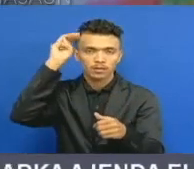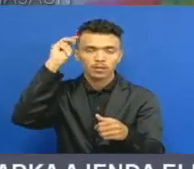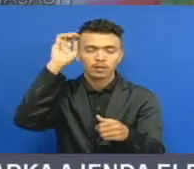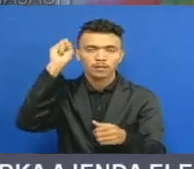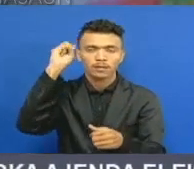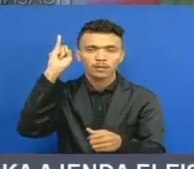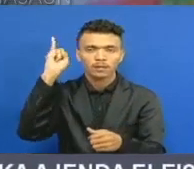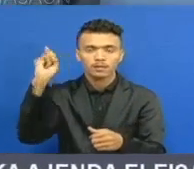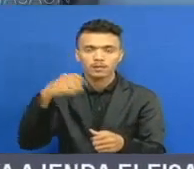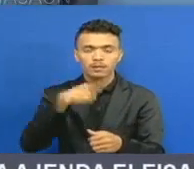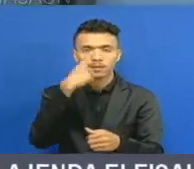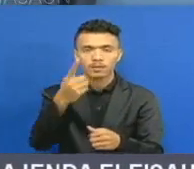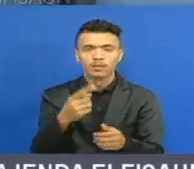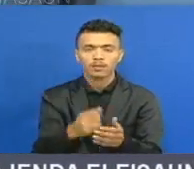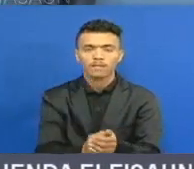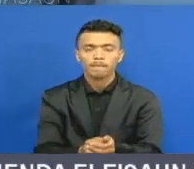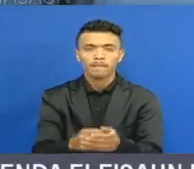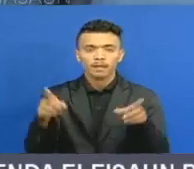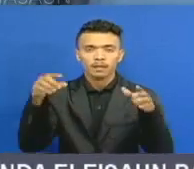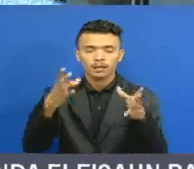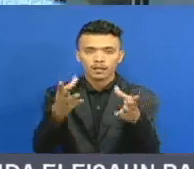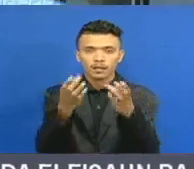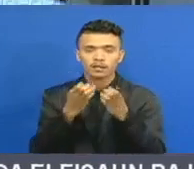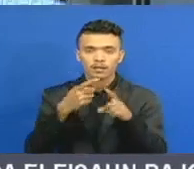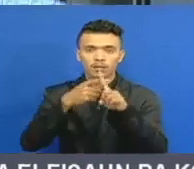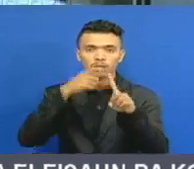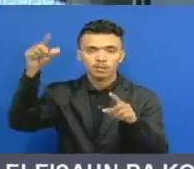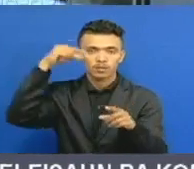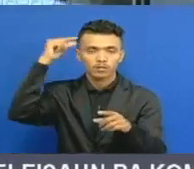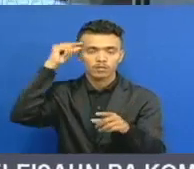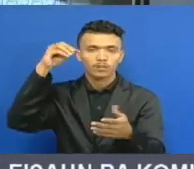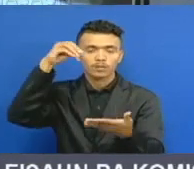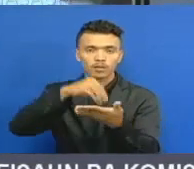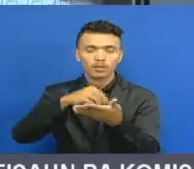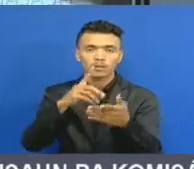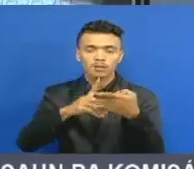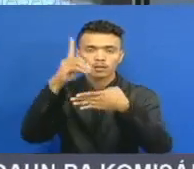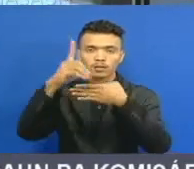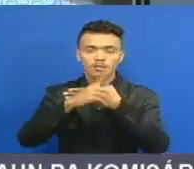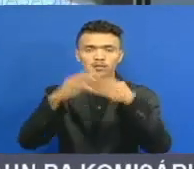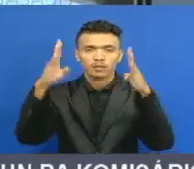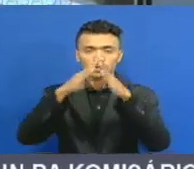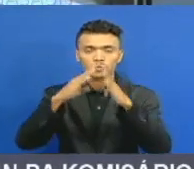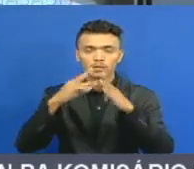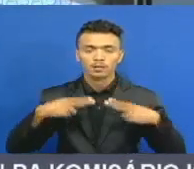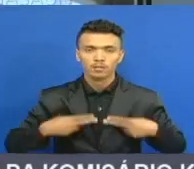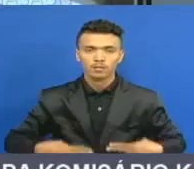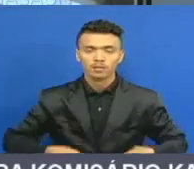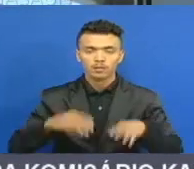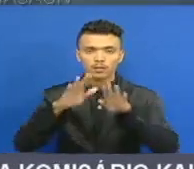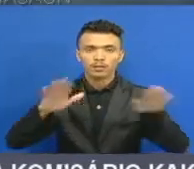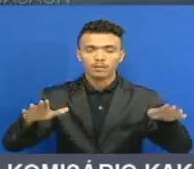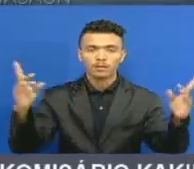Inclusão, informa. Na iniciativa do governo, onde investe no desenvolvimento do capital humano. O Balabaric